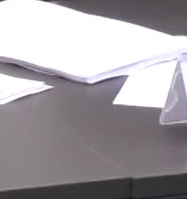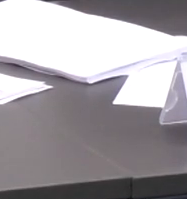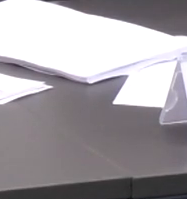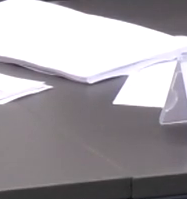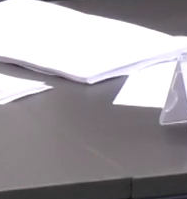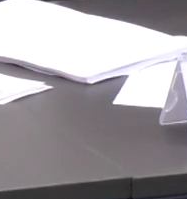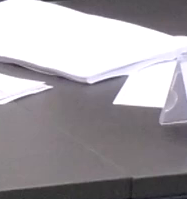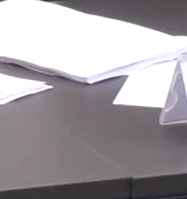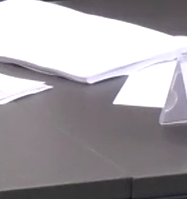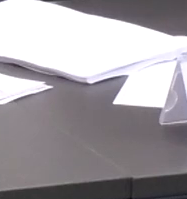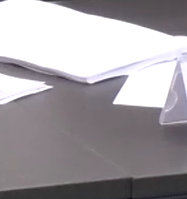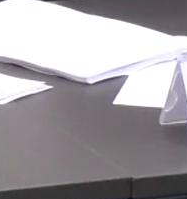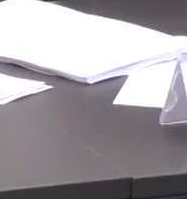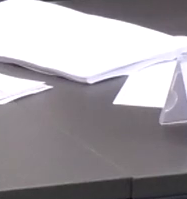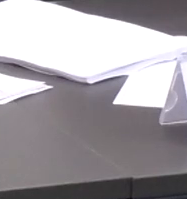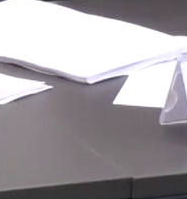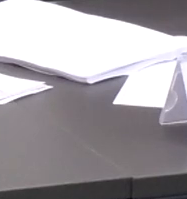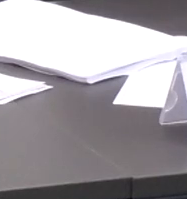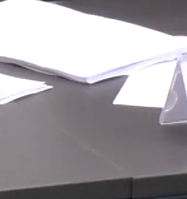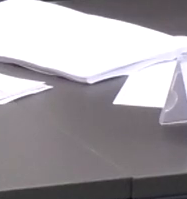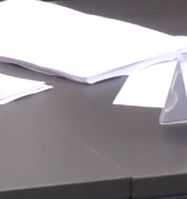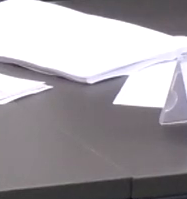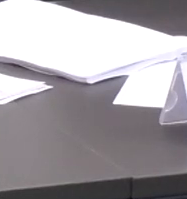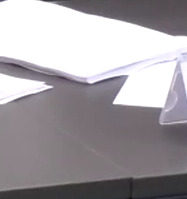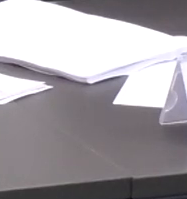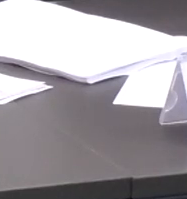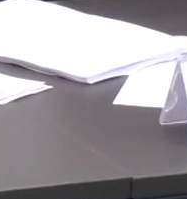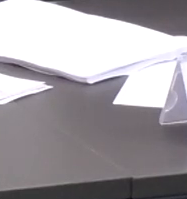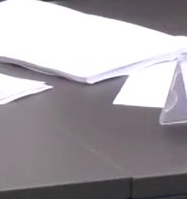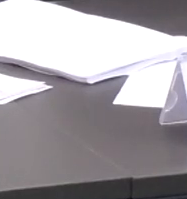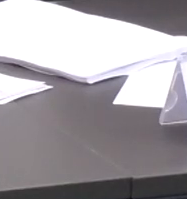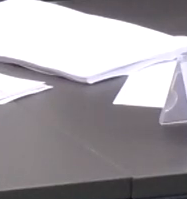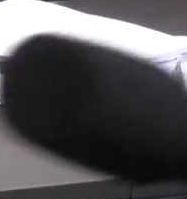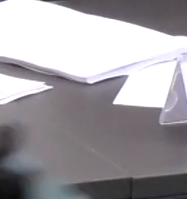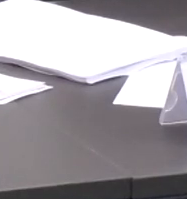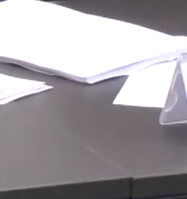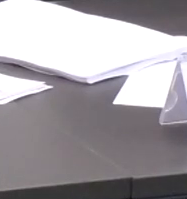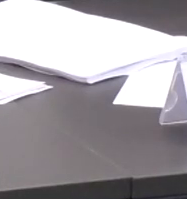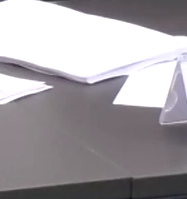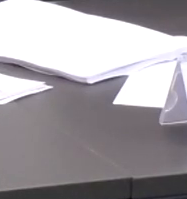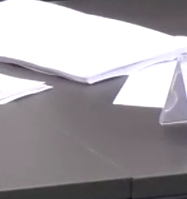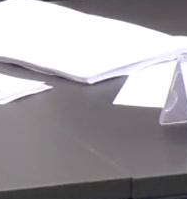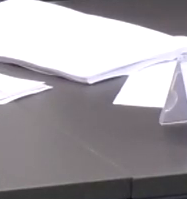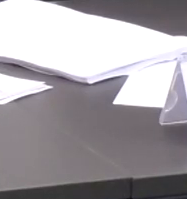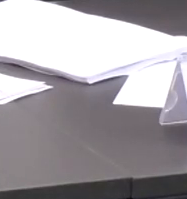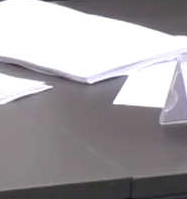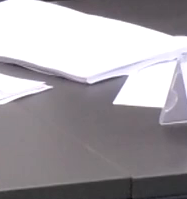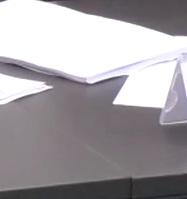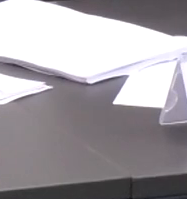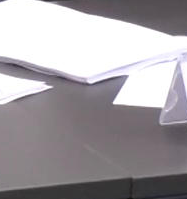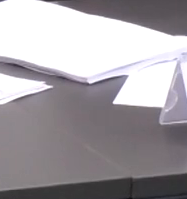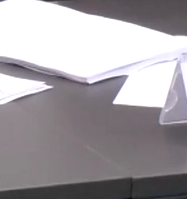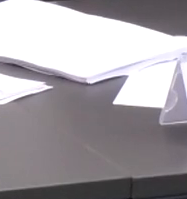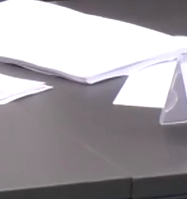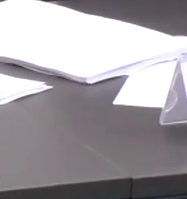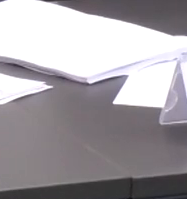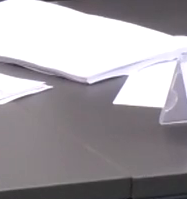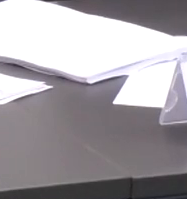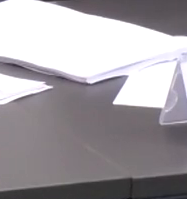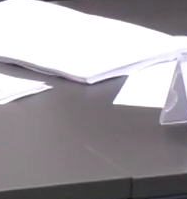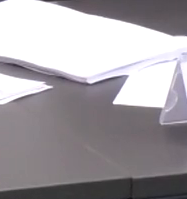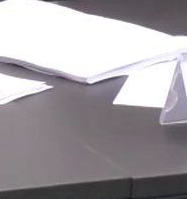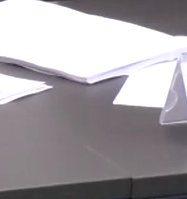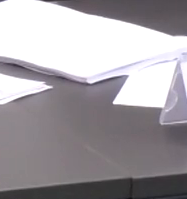Deputado nós estamos perdendo Rio de Janeiro nós estamos perdendo hoje eu sou obrigado a andar com três policiais dois fuzis carro